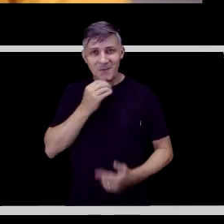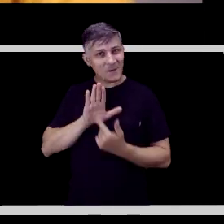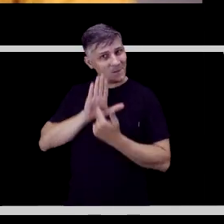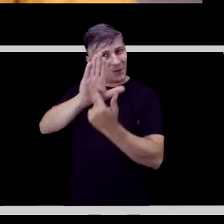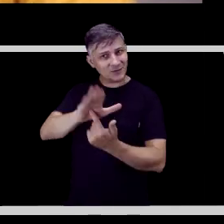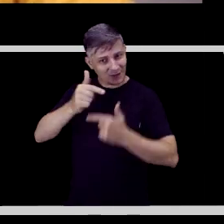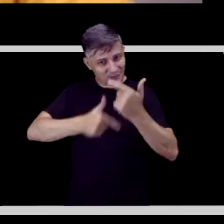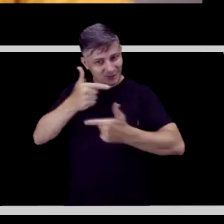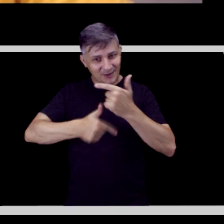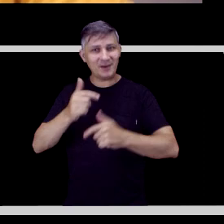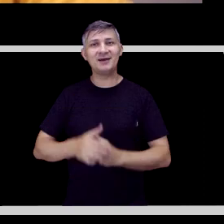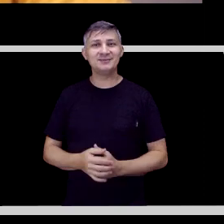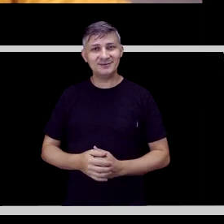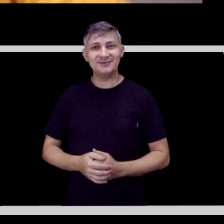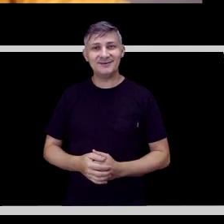mostrar nossos trabalhos,